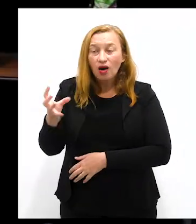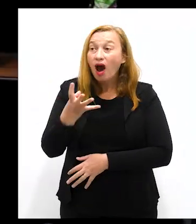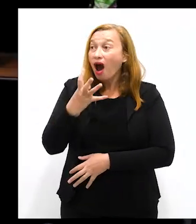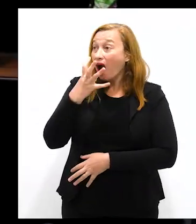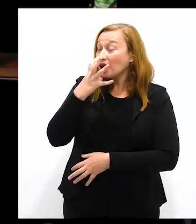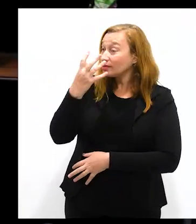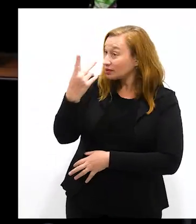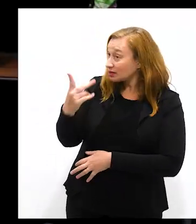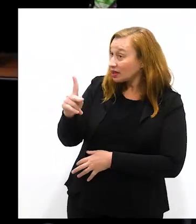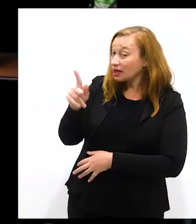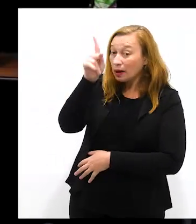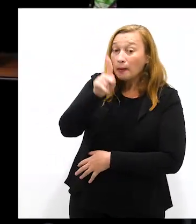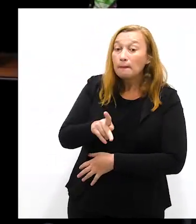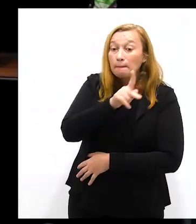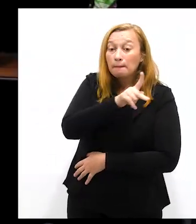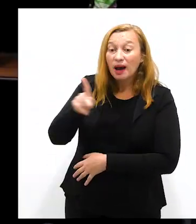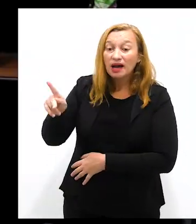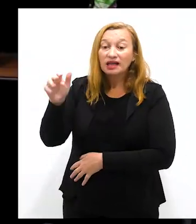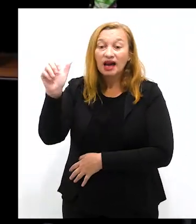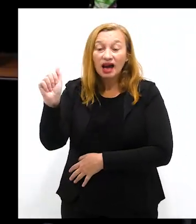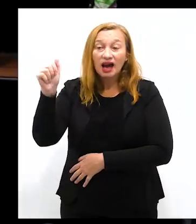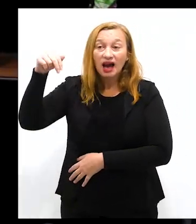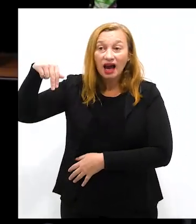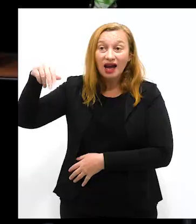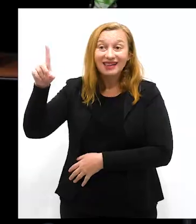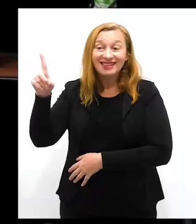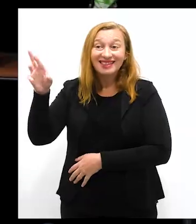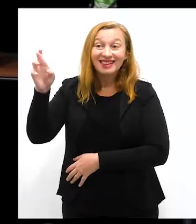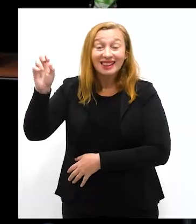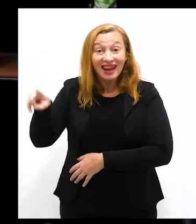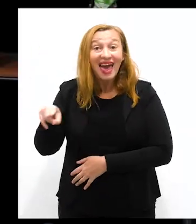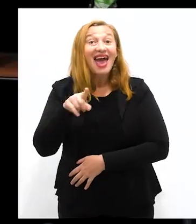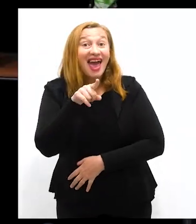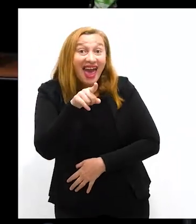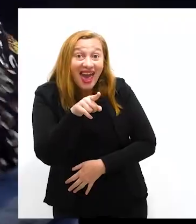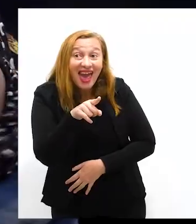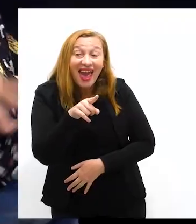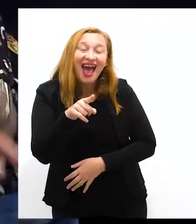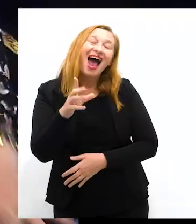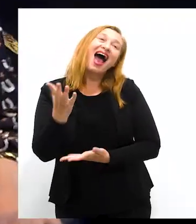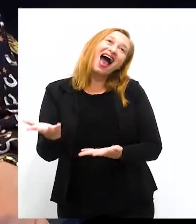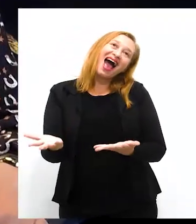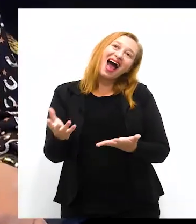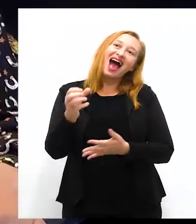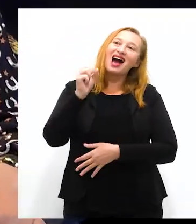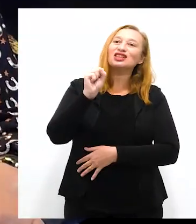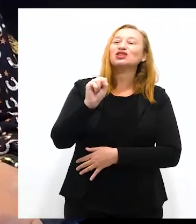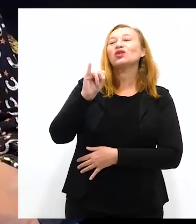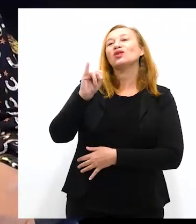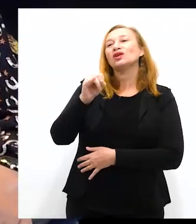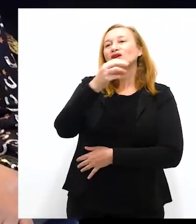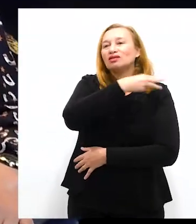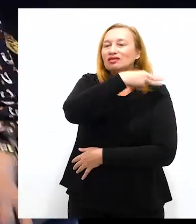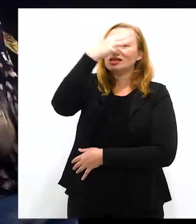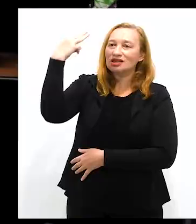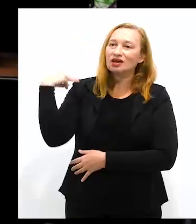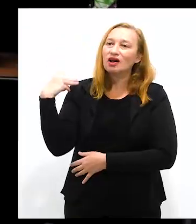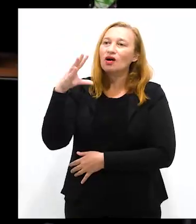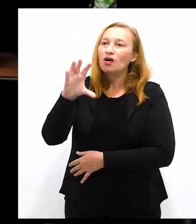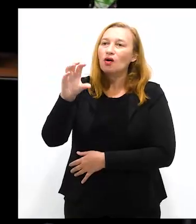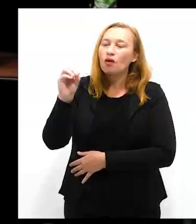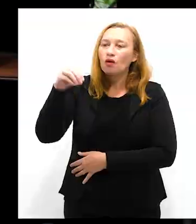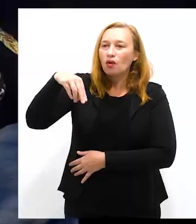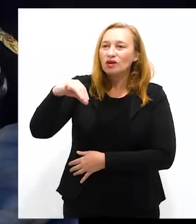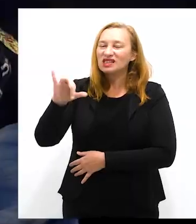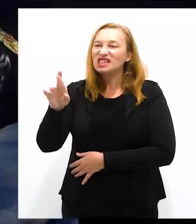permitir, que eu sou admirador dele, o Padre André. Meu Padre André! Sensacional. Na Nossa Senhora da Conceição. Olha,